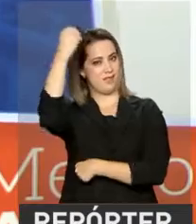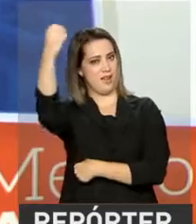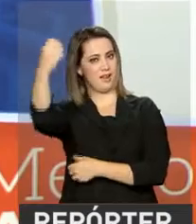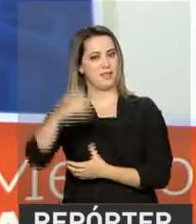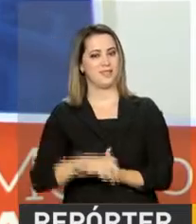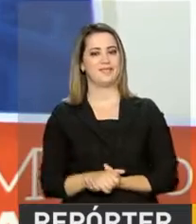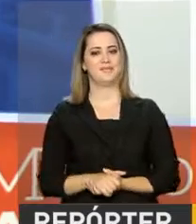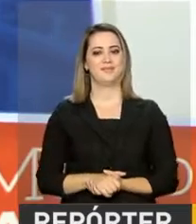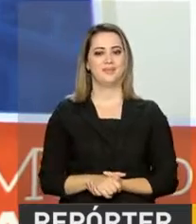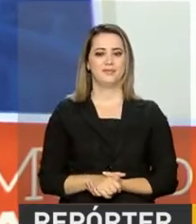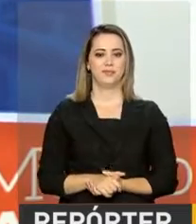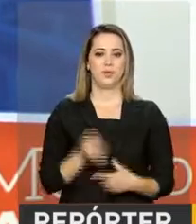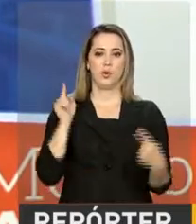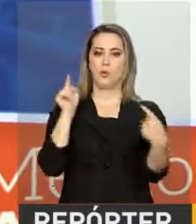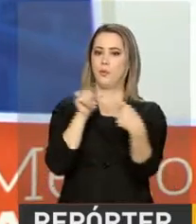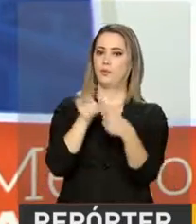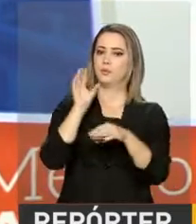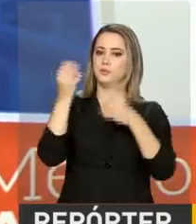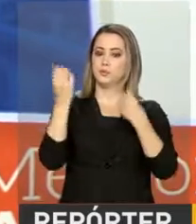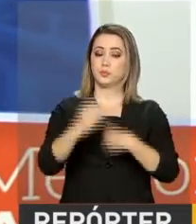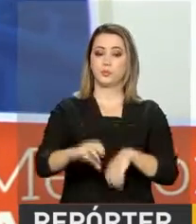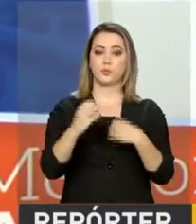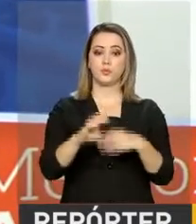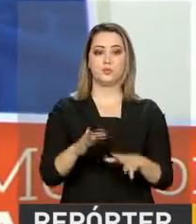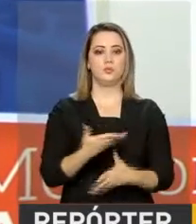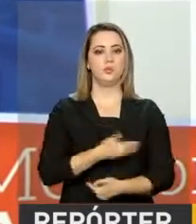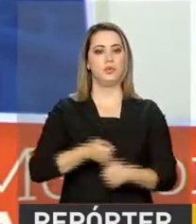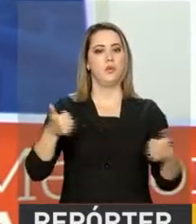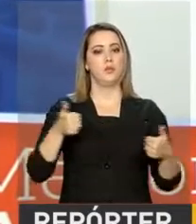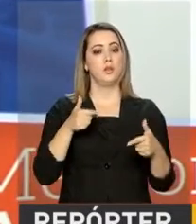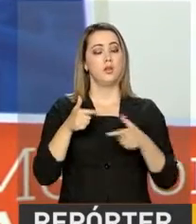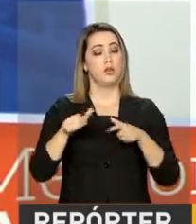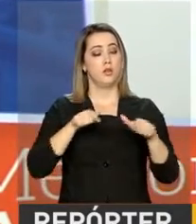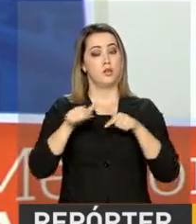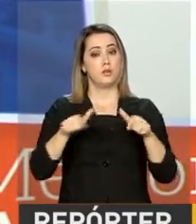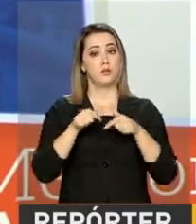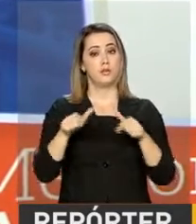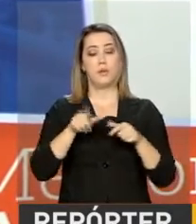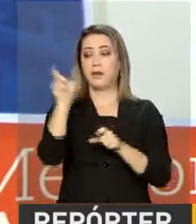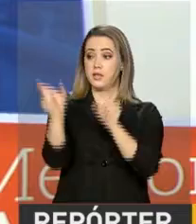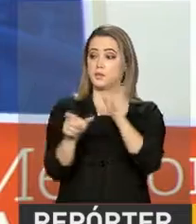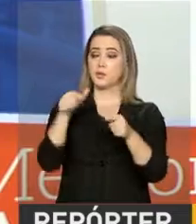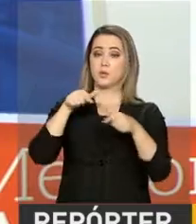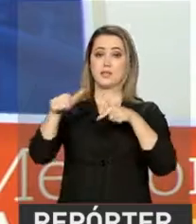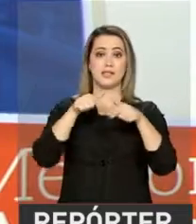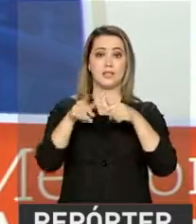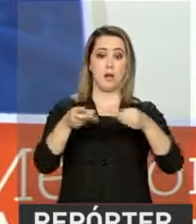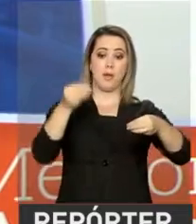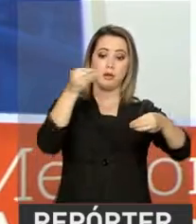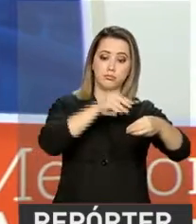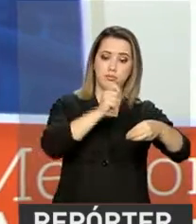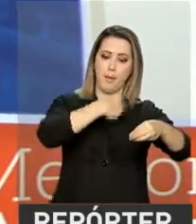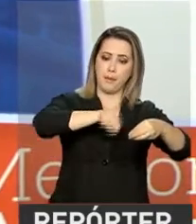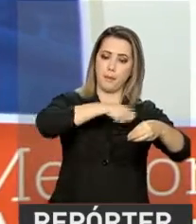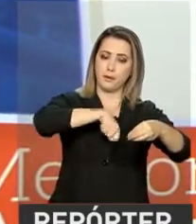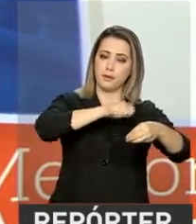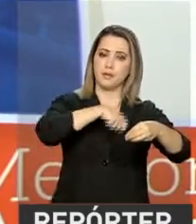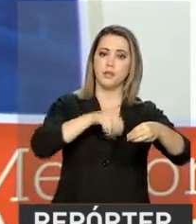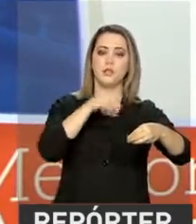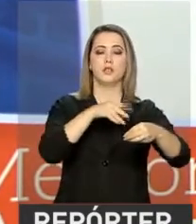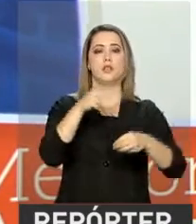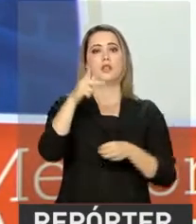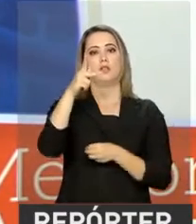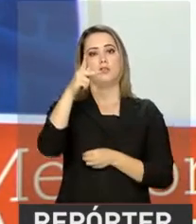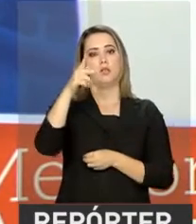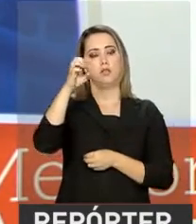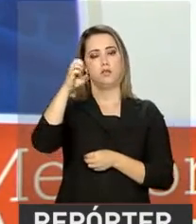o objetivo do concurso é fomentar e valorizar o papel das merendeiras e merendeiras que atuam na execução do pnae para participar do concurso os